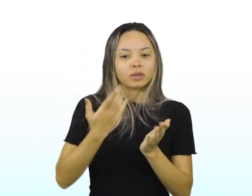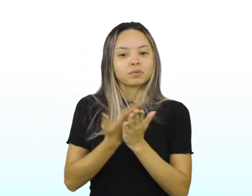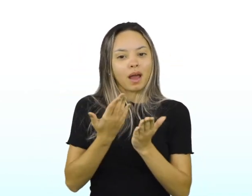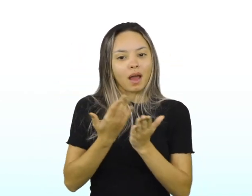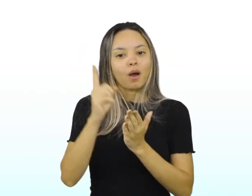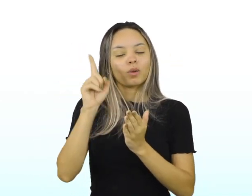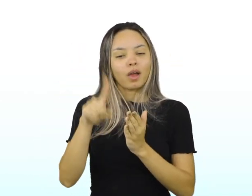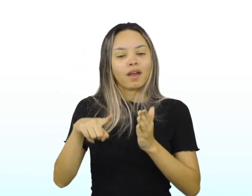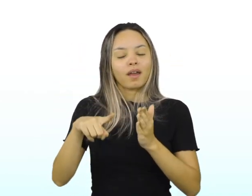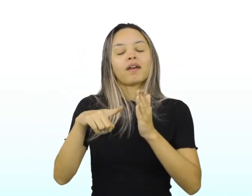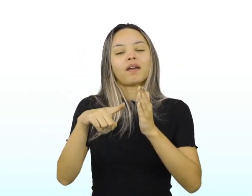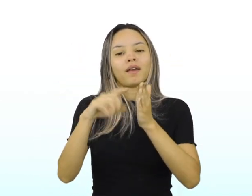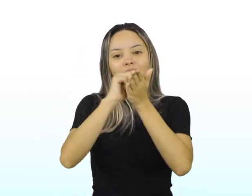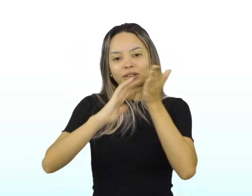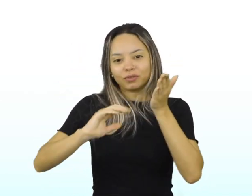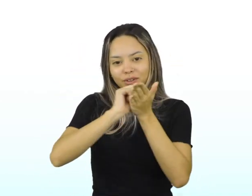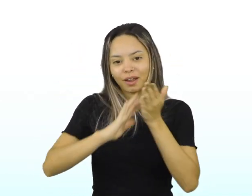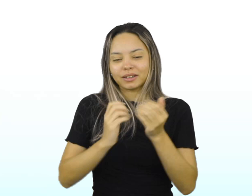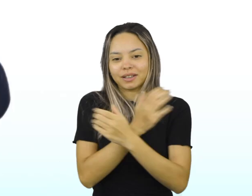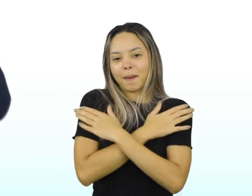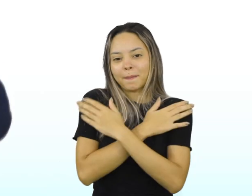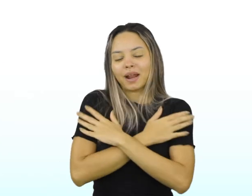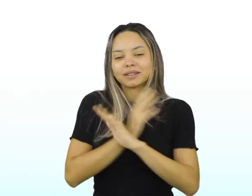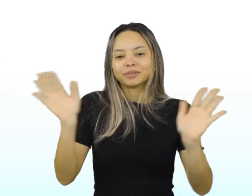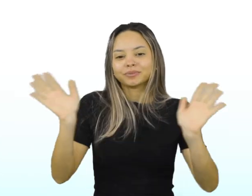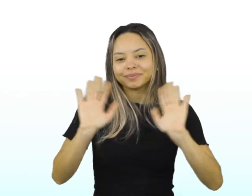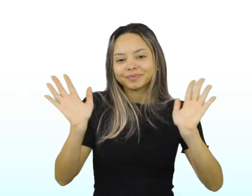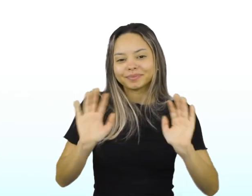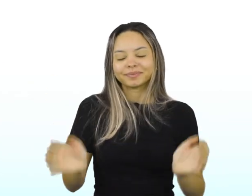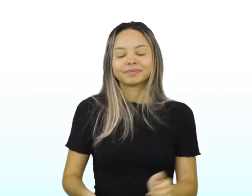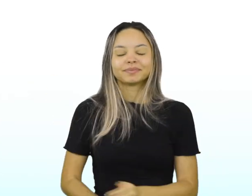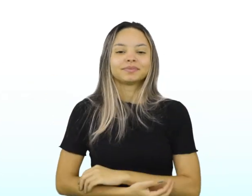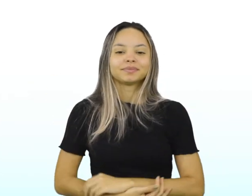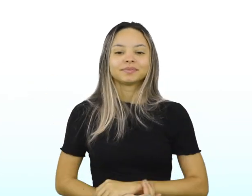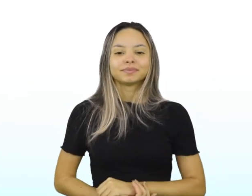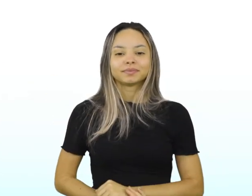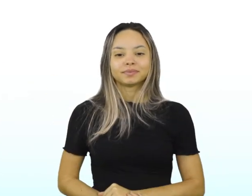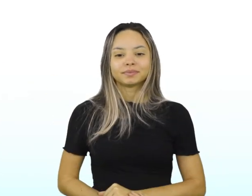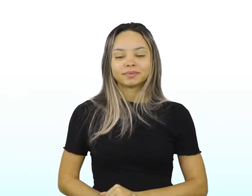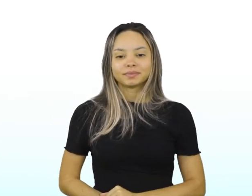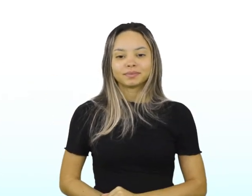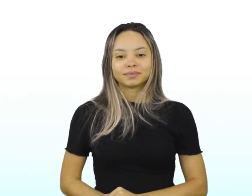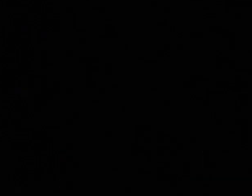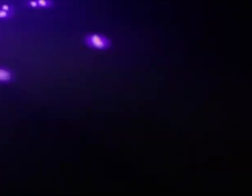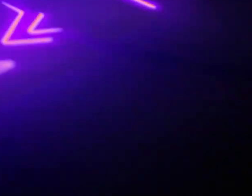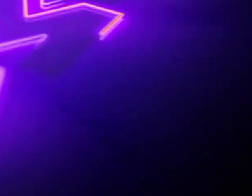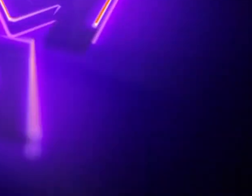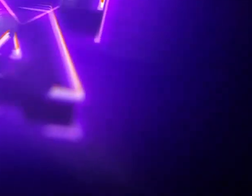com a gente que a próxima aula já vai ser resolução de questões. Um grande abraço para você, valeu, é Rocha!